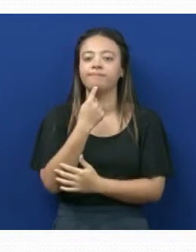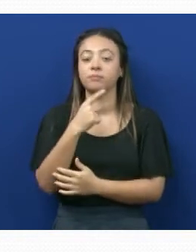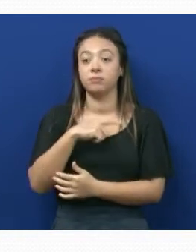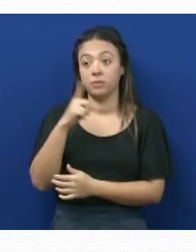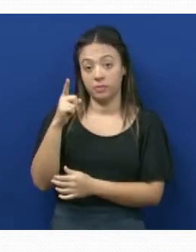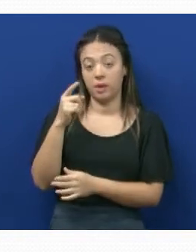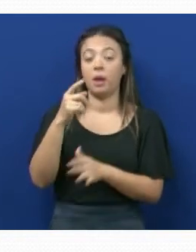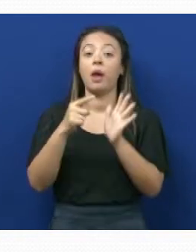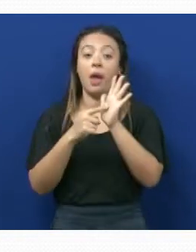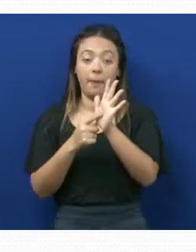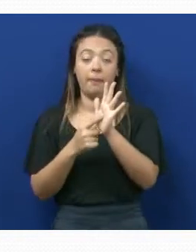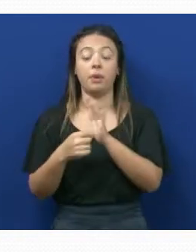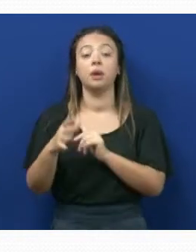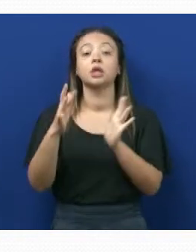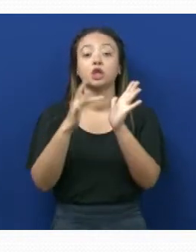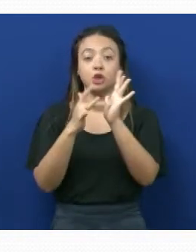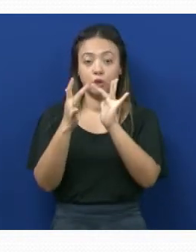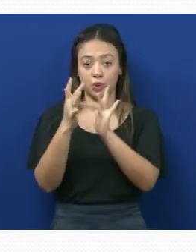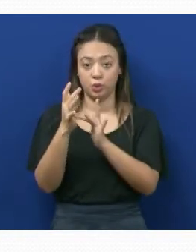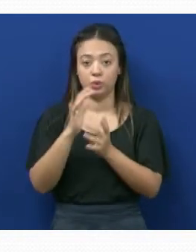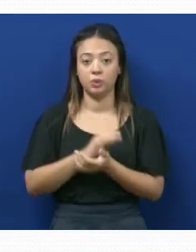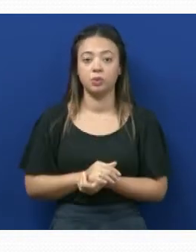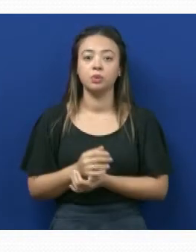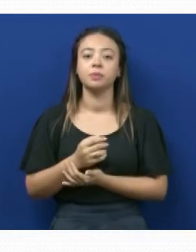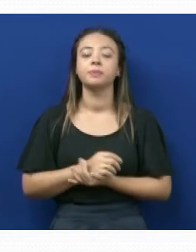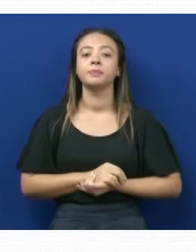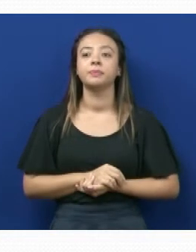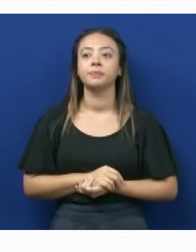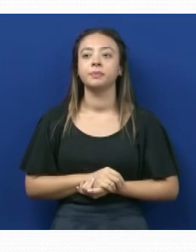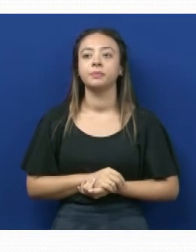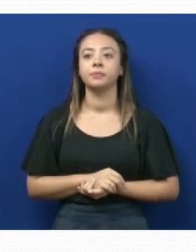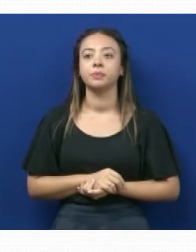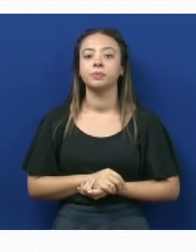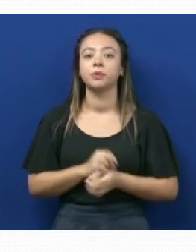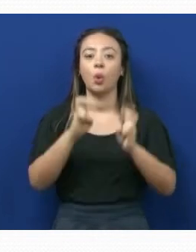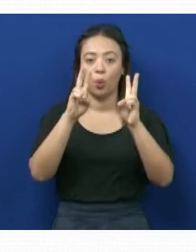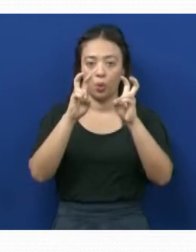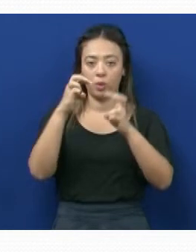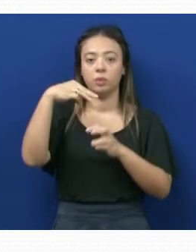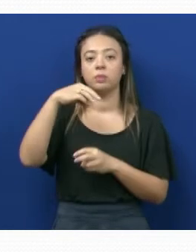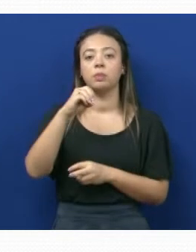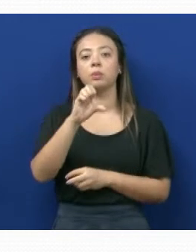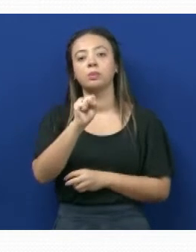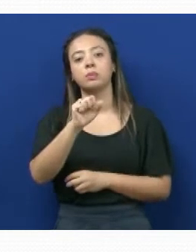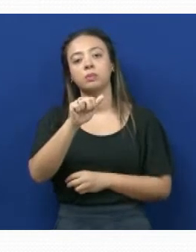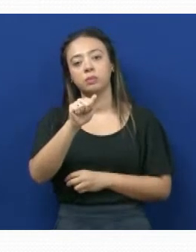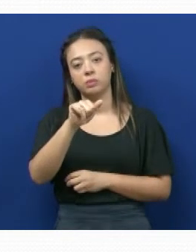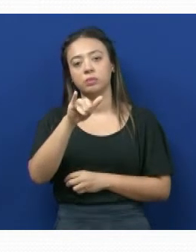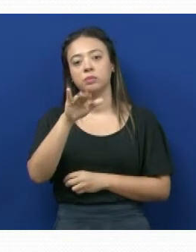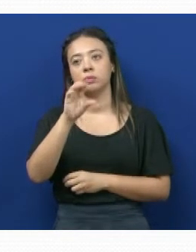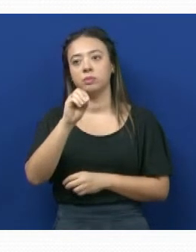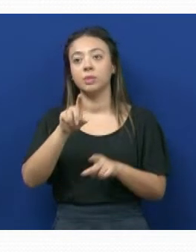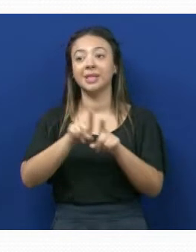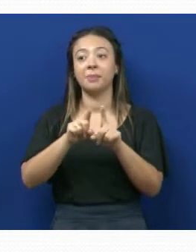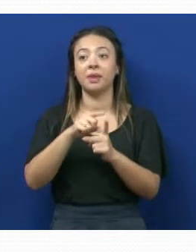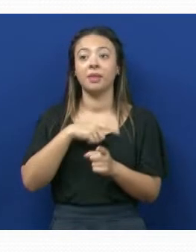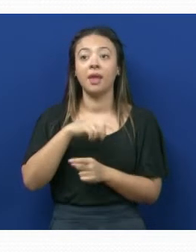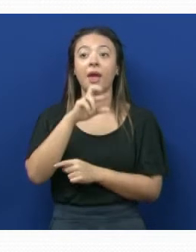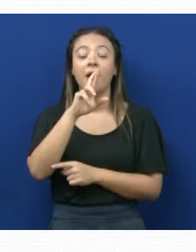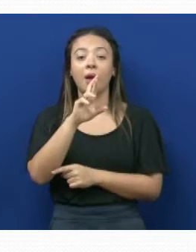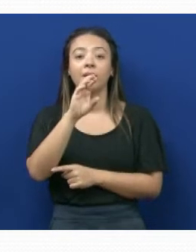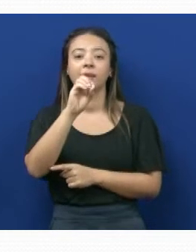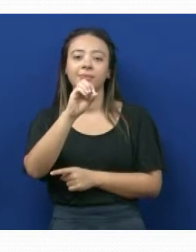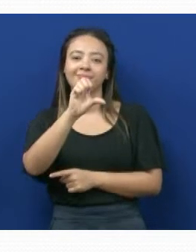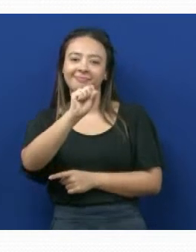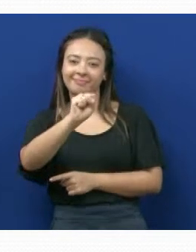Jesus Cristo, também feita de forma de mosaico, tá, gente? Esse é o mosaico. Vamos lá no próximo slide, nós vamos ver as rosáceas. O